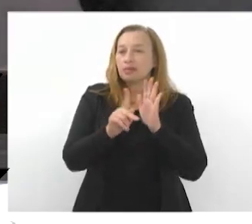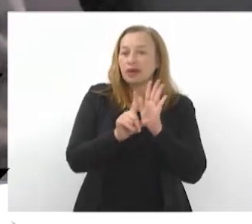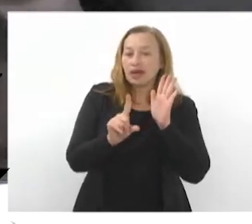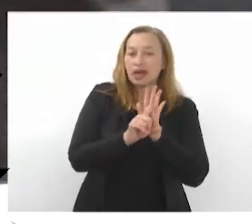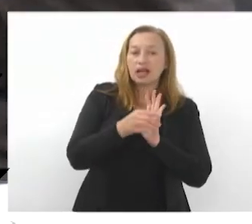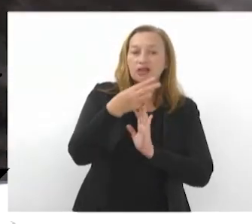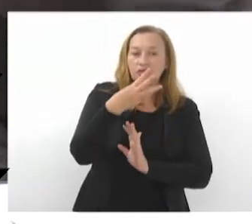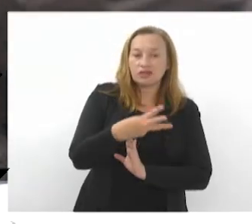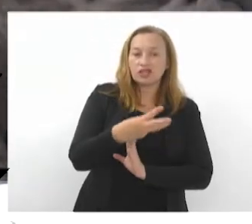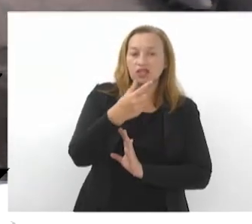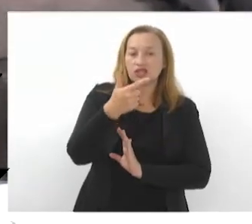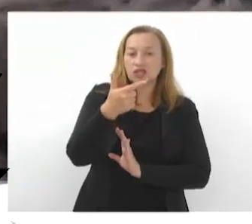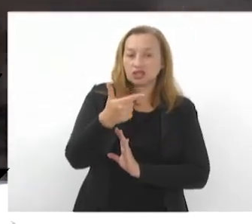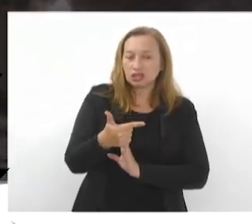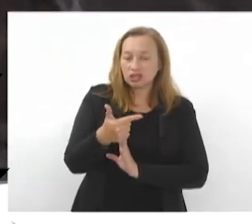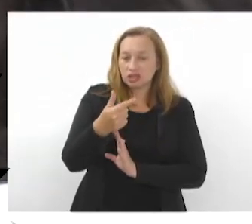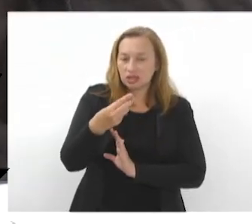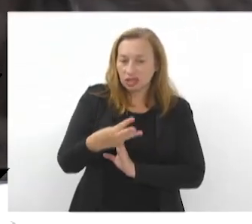2385 de 23